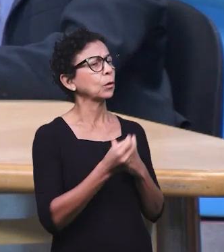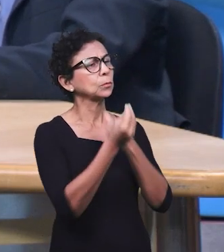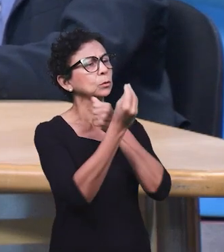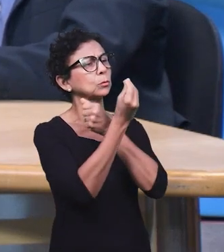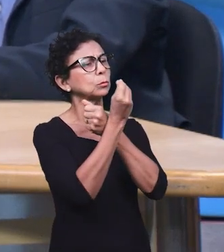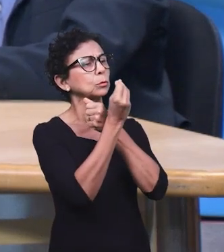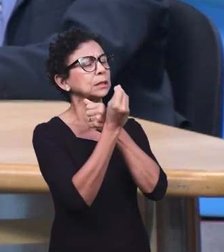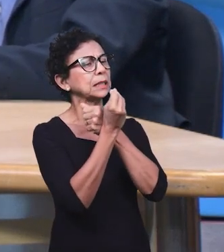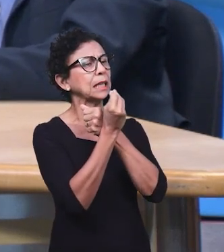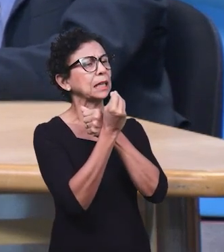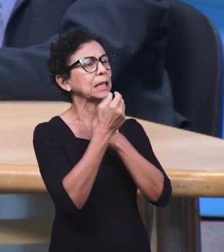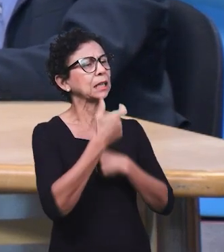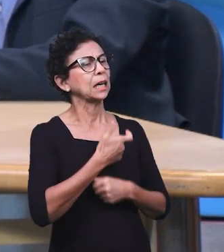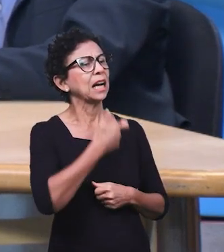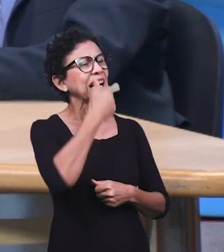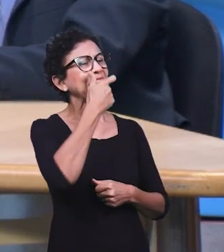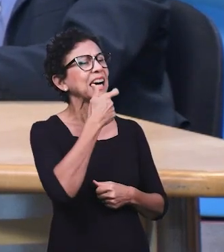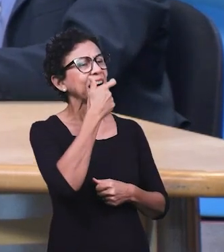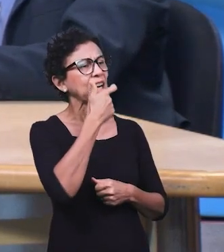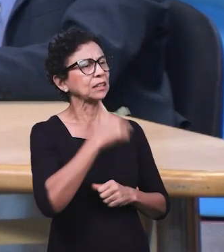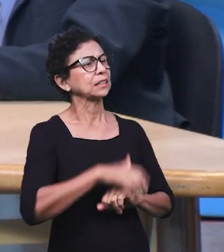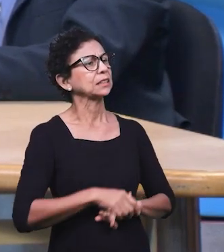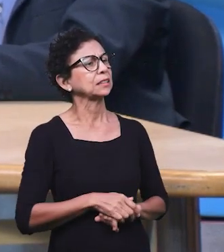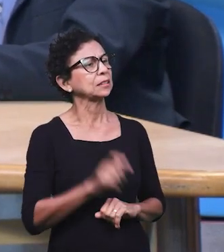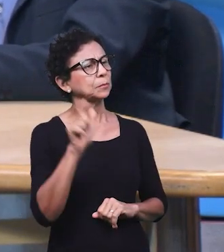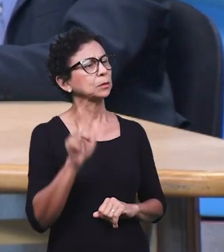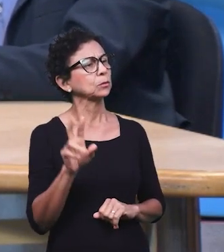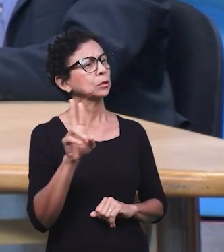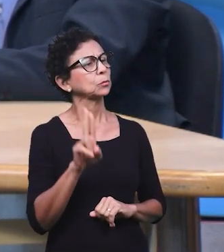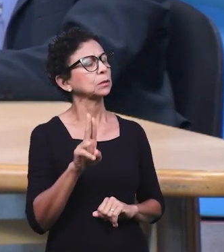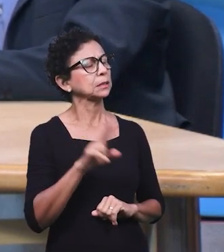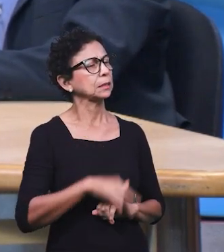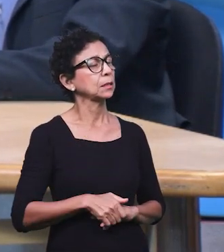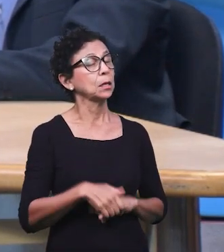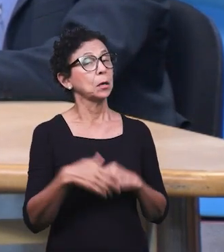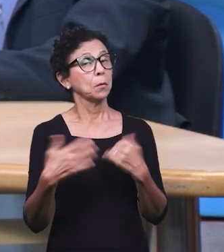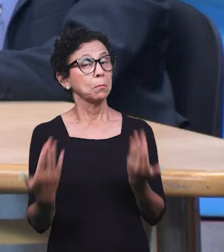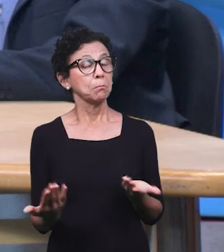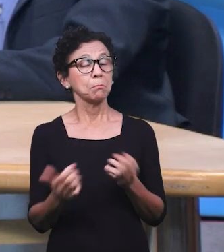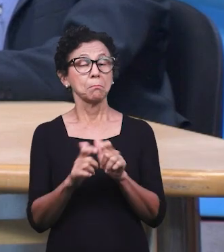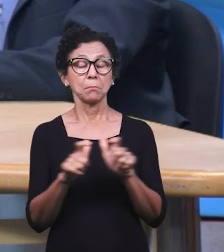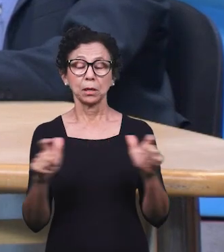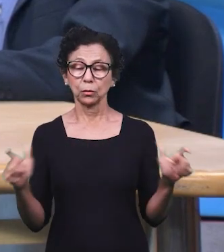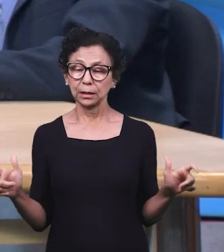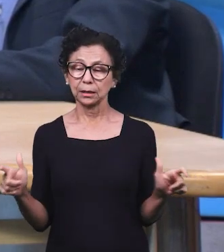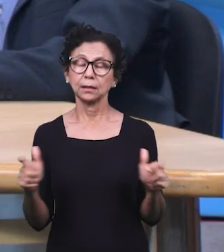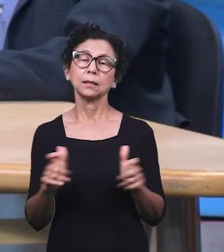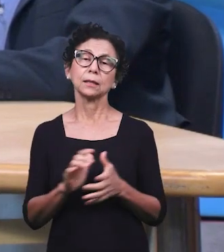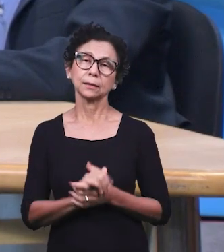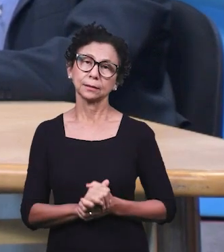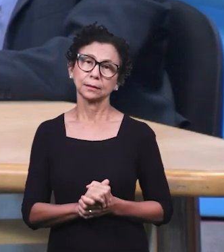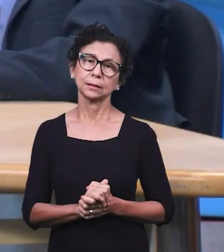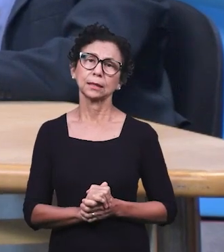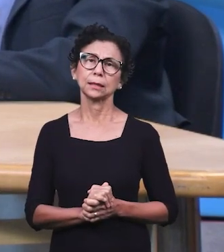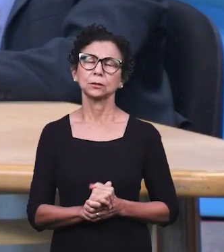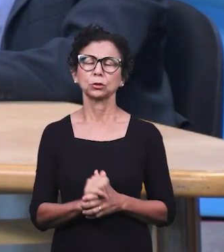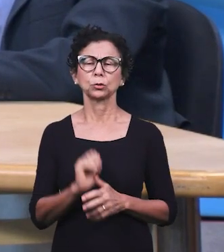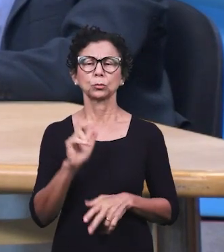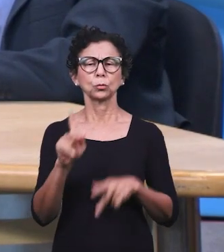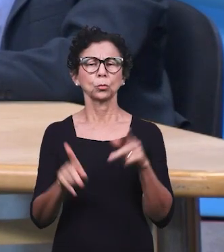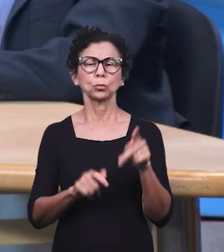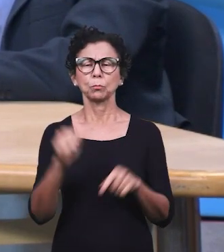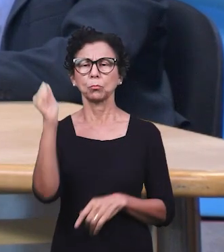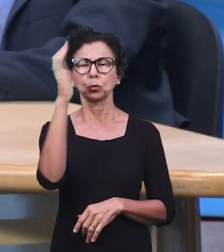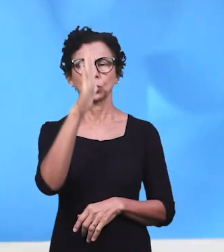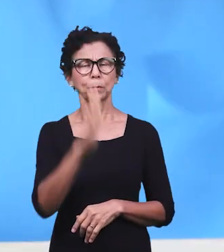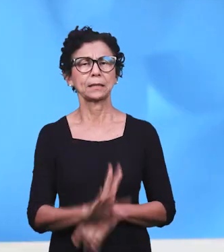os cuidados que são necessários para quem usa uma prótese. Bom, a maioria das pessoas da população